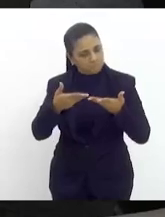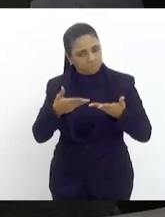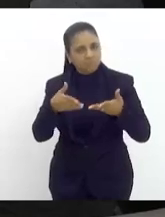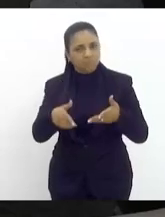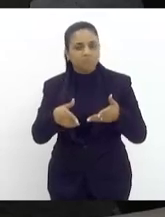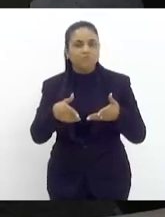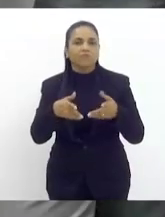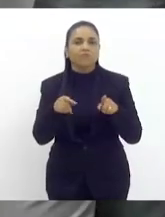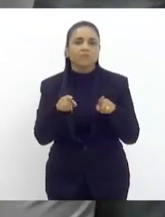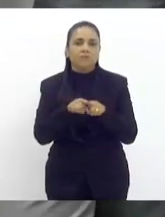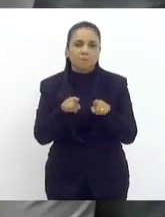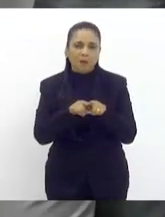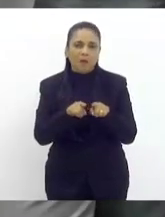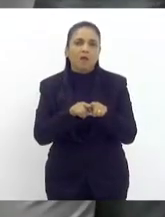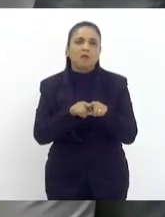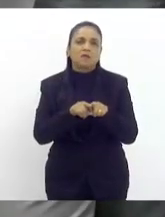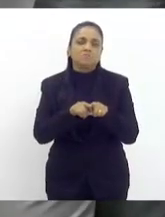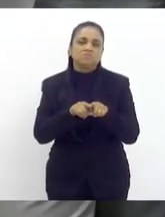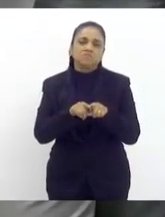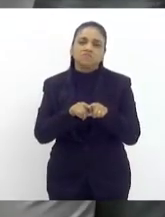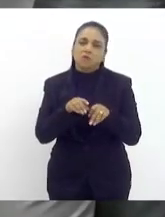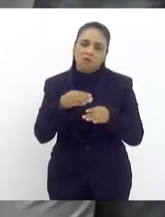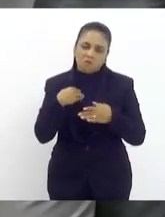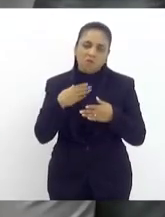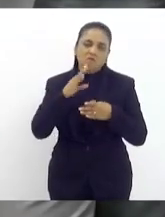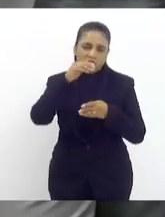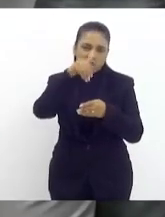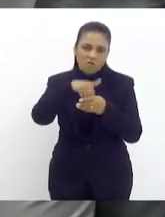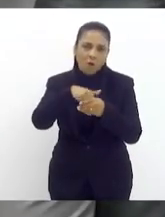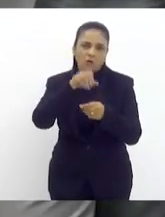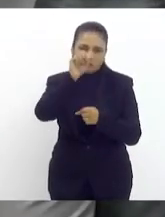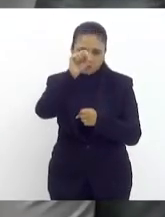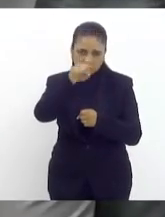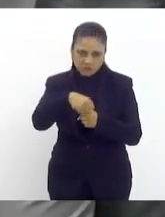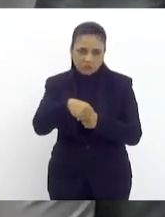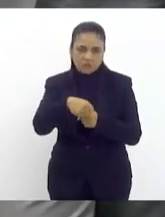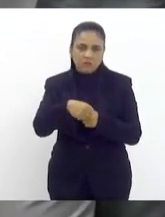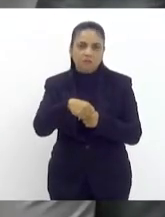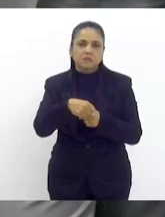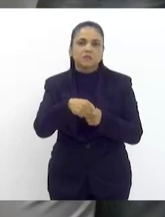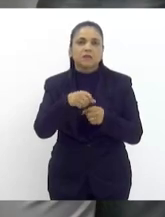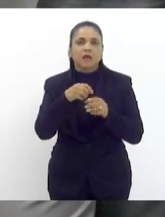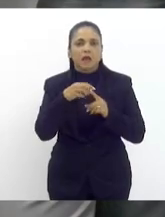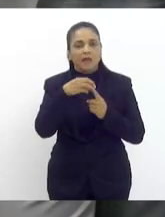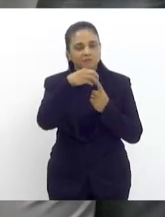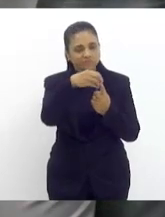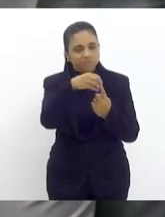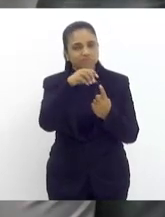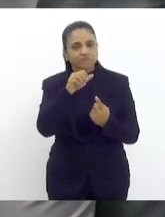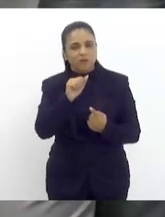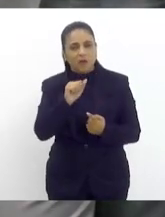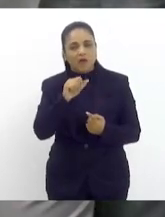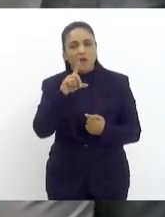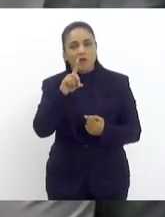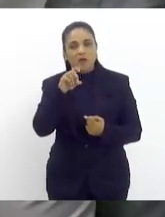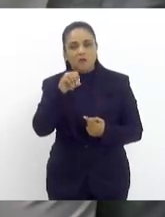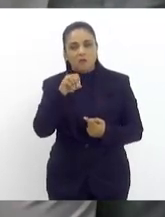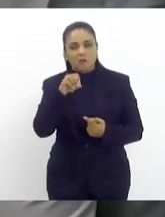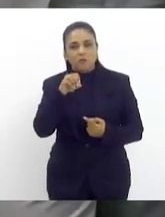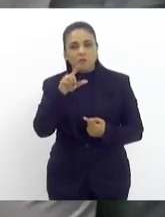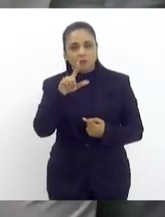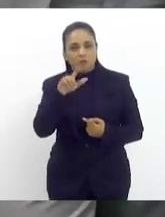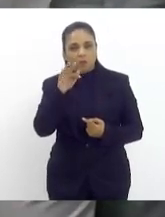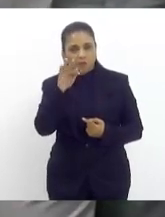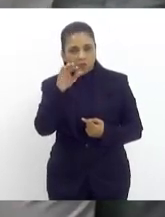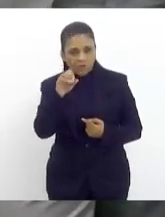da Secretaria e resolveu. Então, aqui o voto favorável aqui à indicação do Adolfo Konder. E aproveitar aqui para